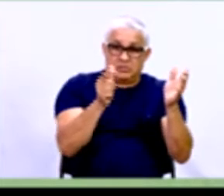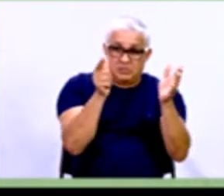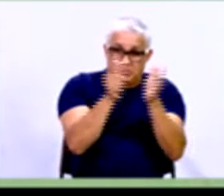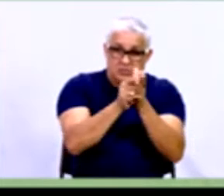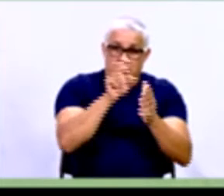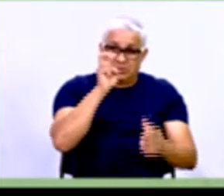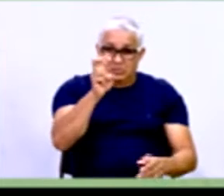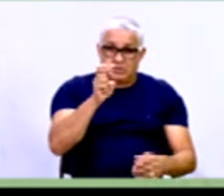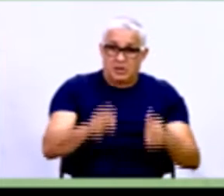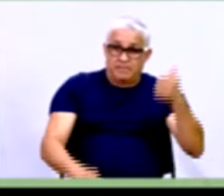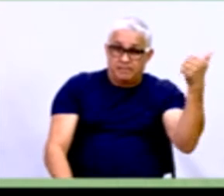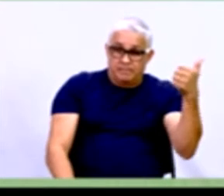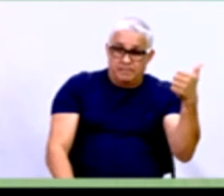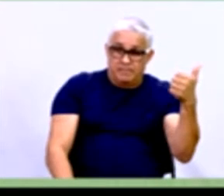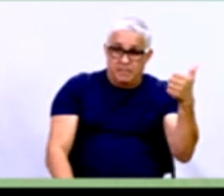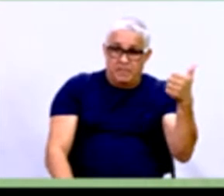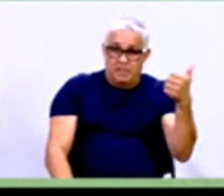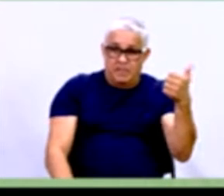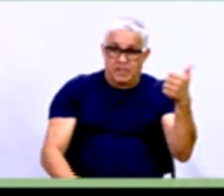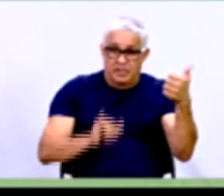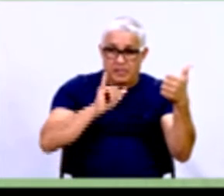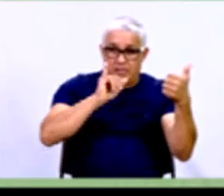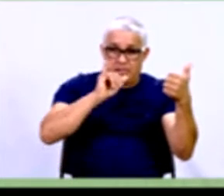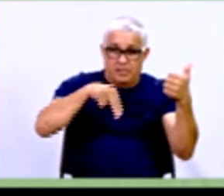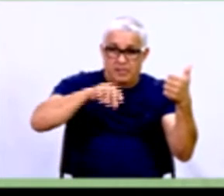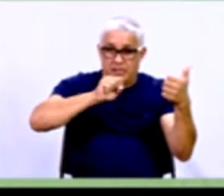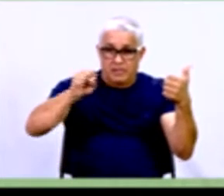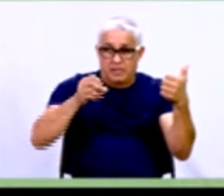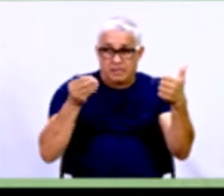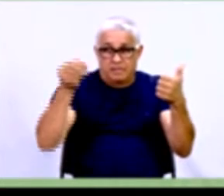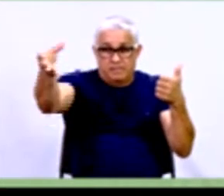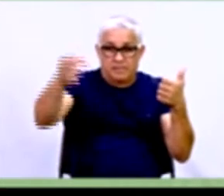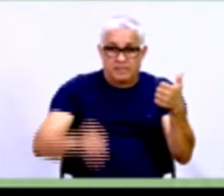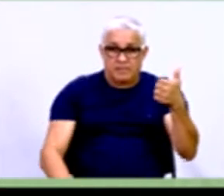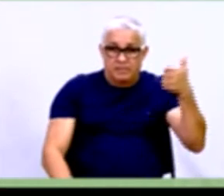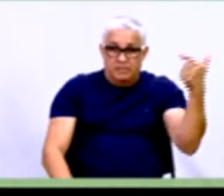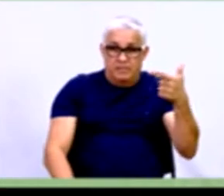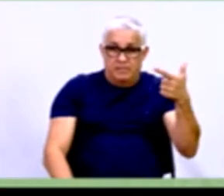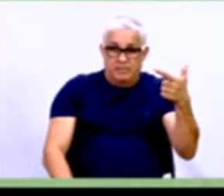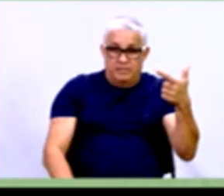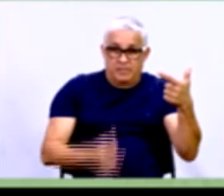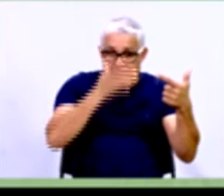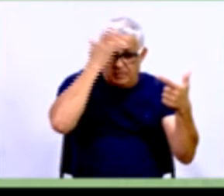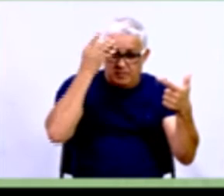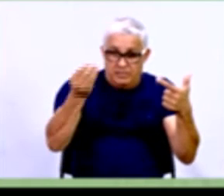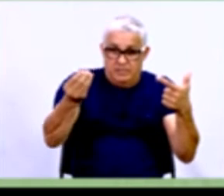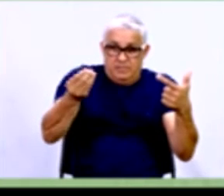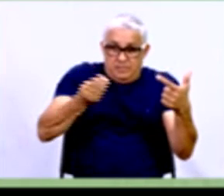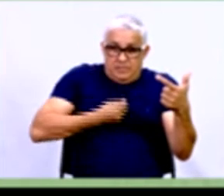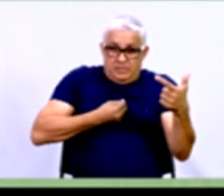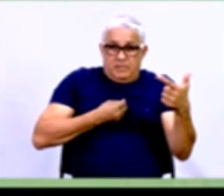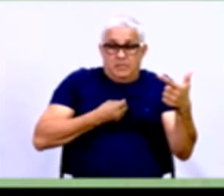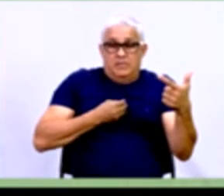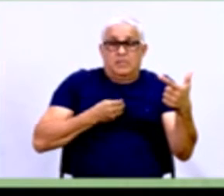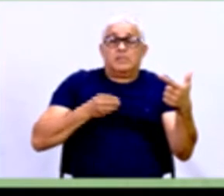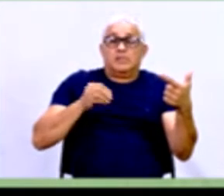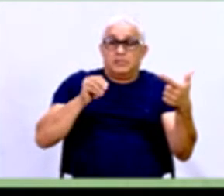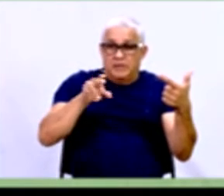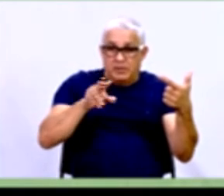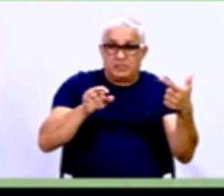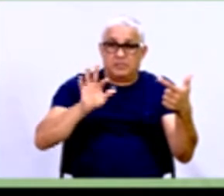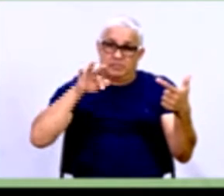via é uma via ao INSS, segunda via ao segurado ou ao seu dependente em caso de